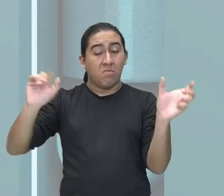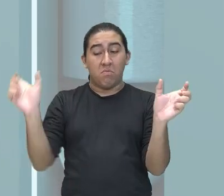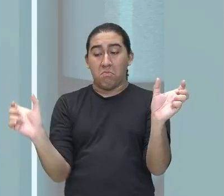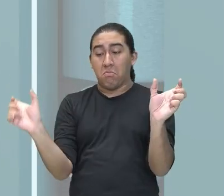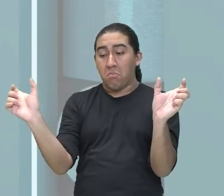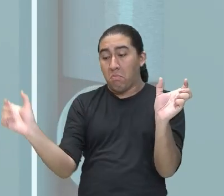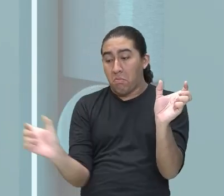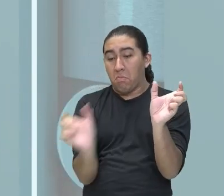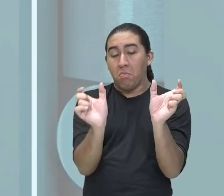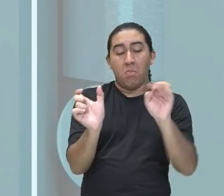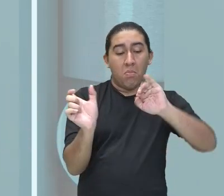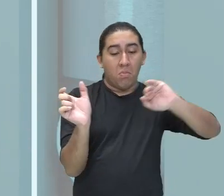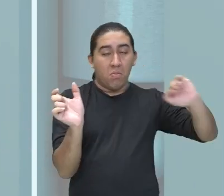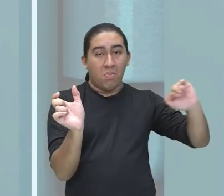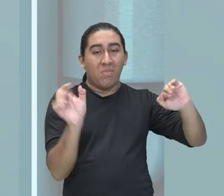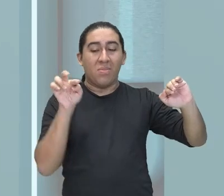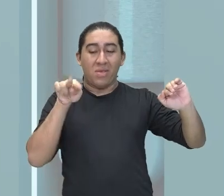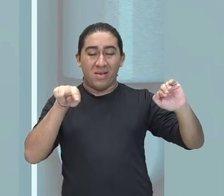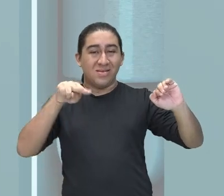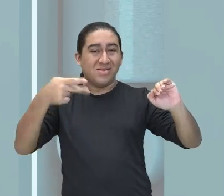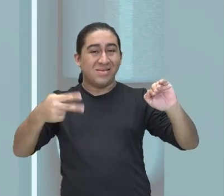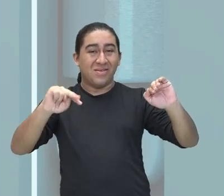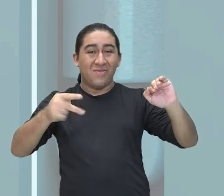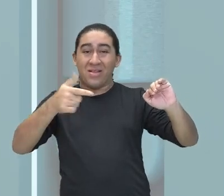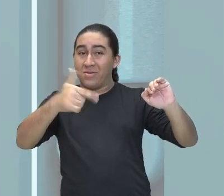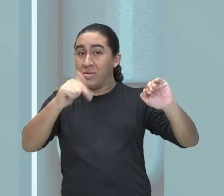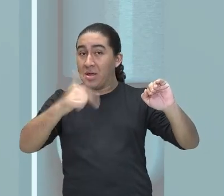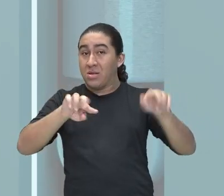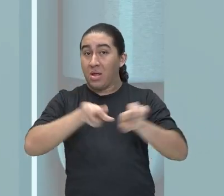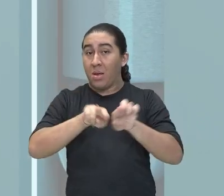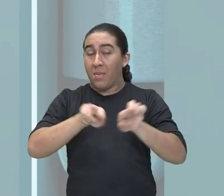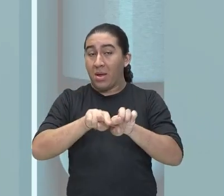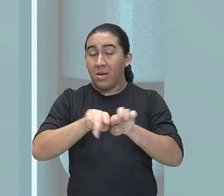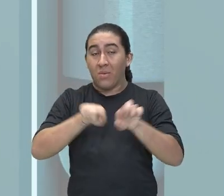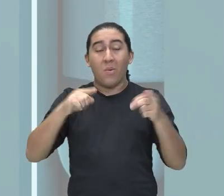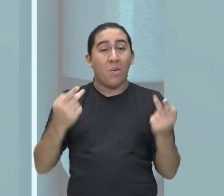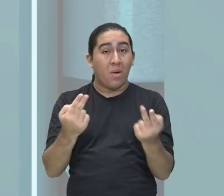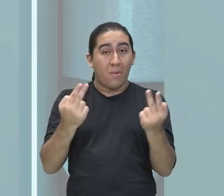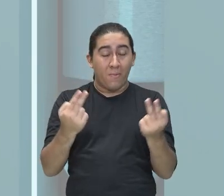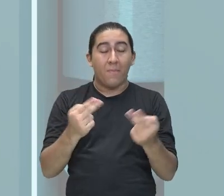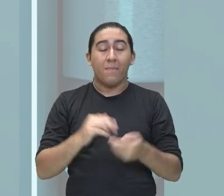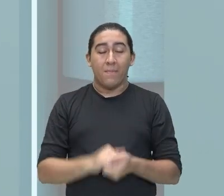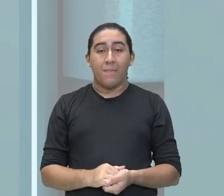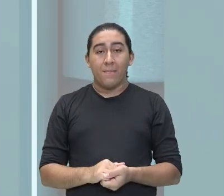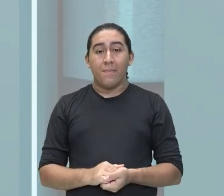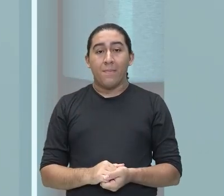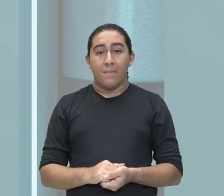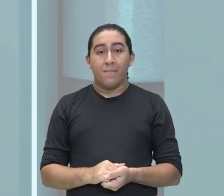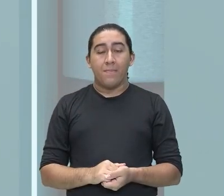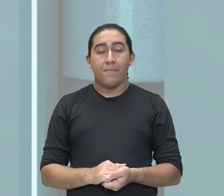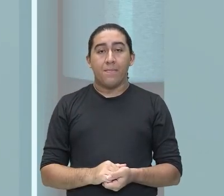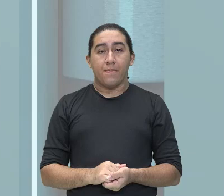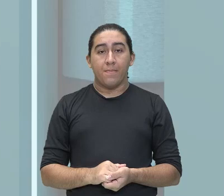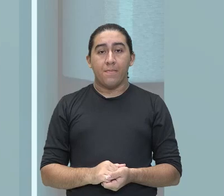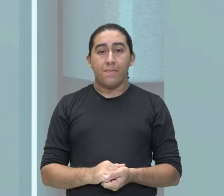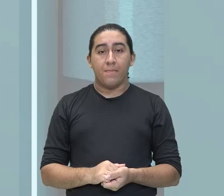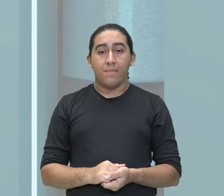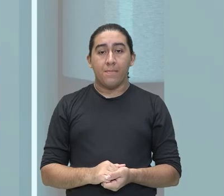Um sentido para a gente, diferente da prefixal e sufixal. Aí nós temos